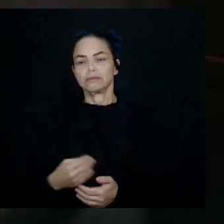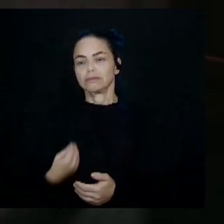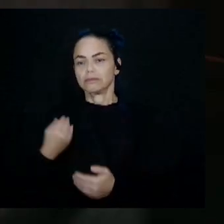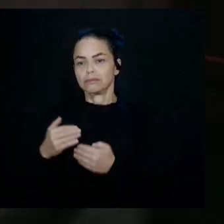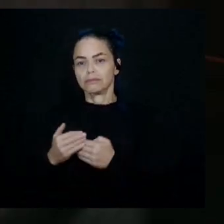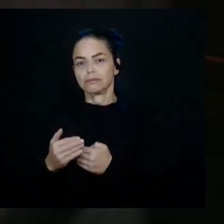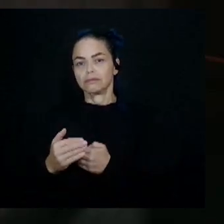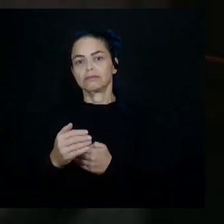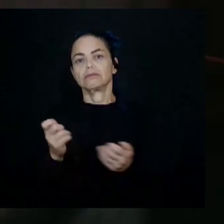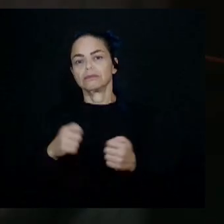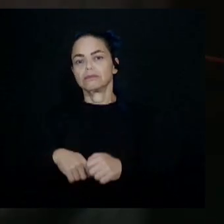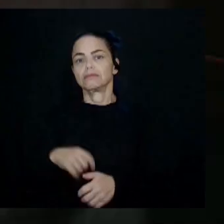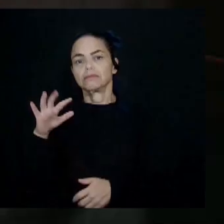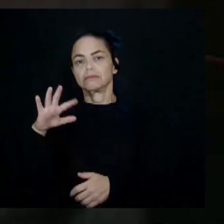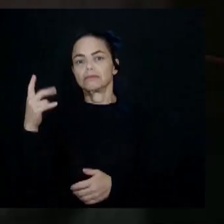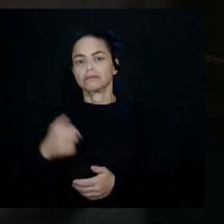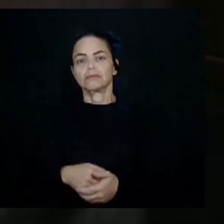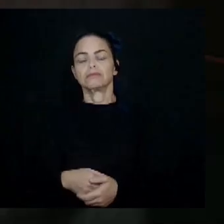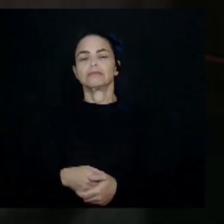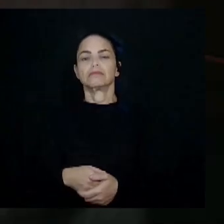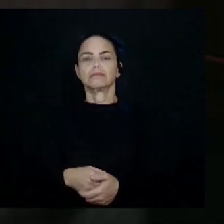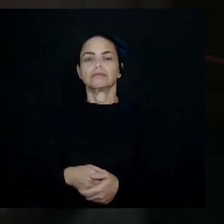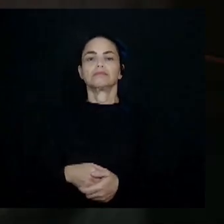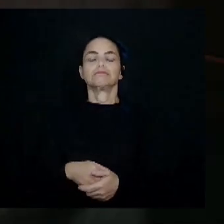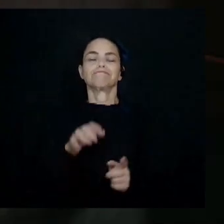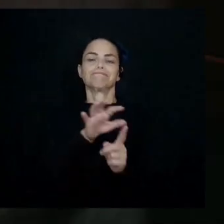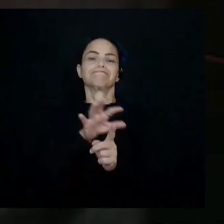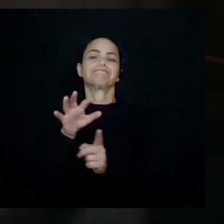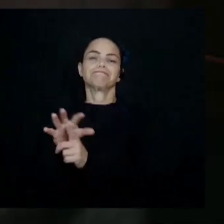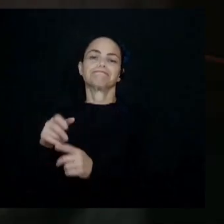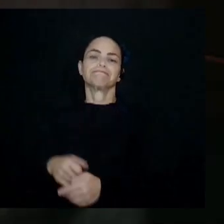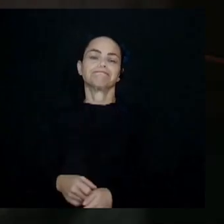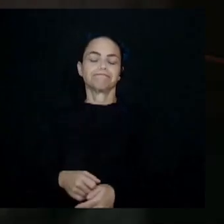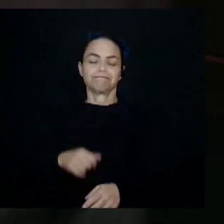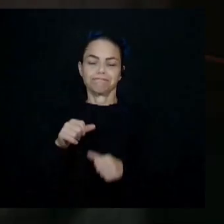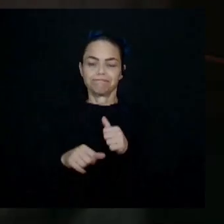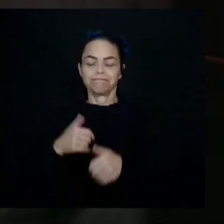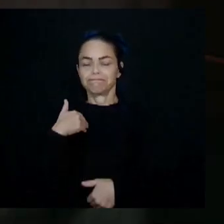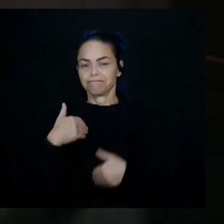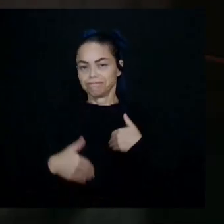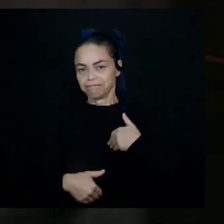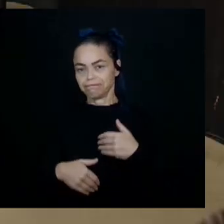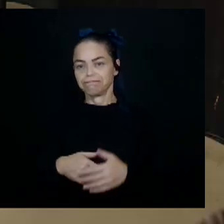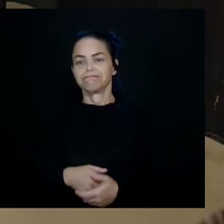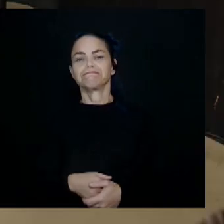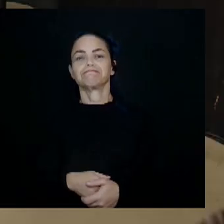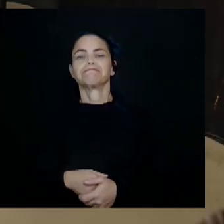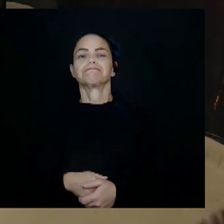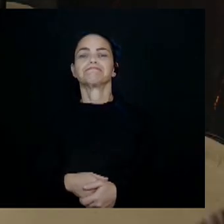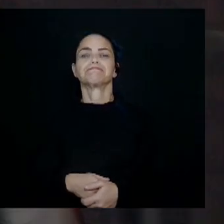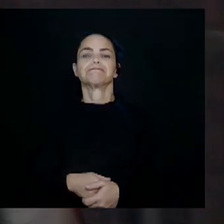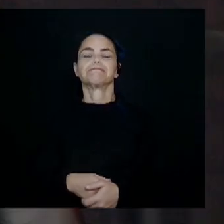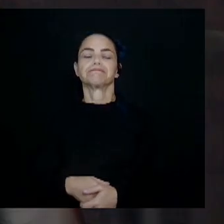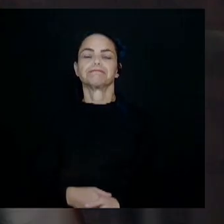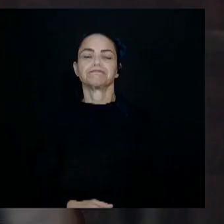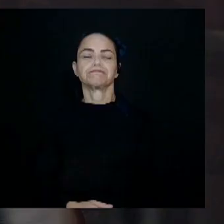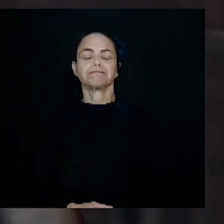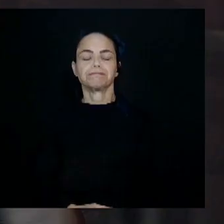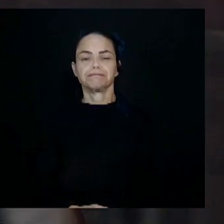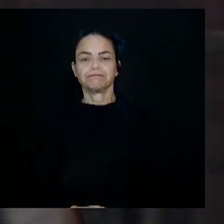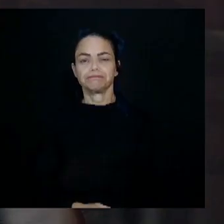podem acontecer, que são o impacto dessa puberdade precoce. Nossa, que coisa. É ficar atento,